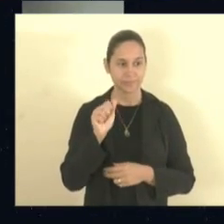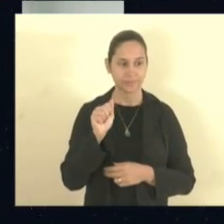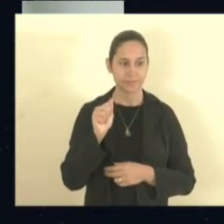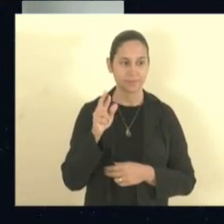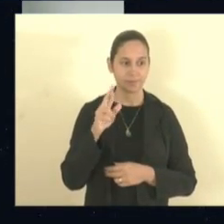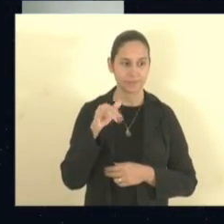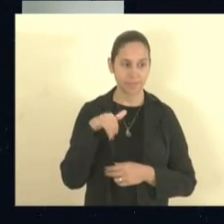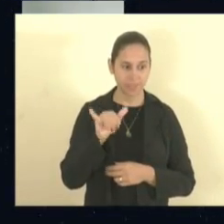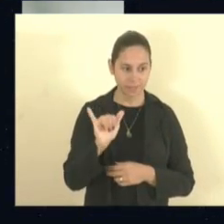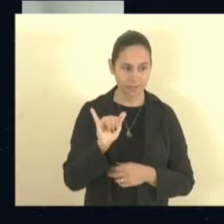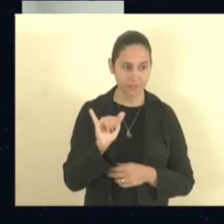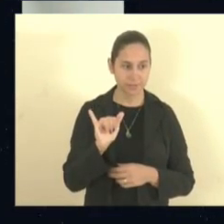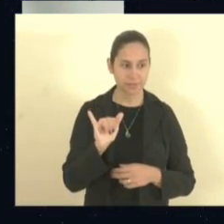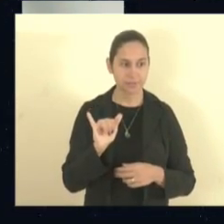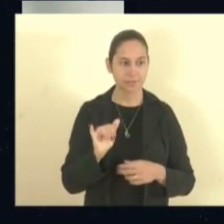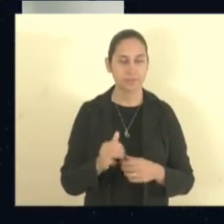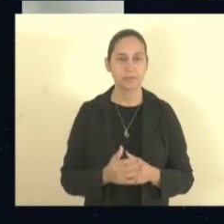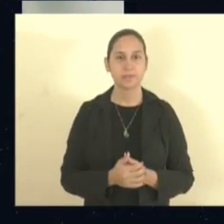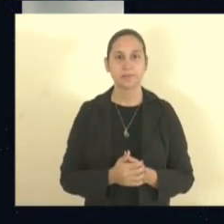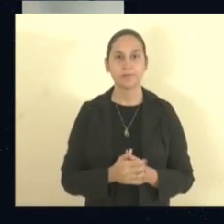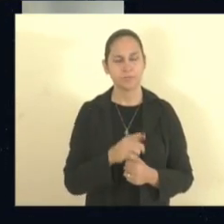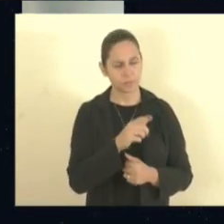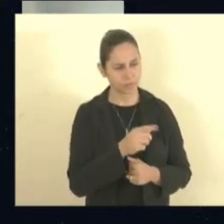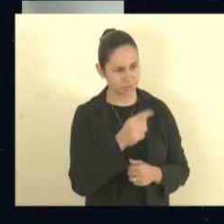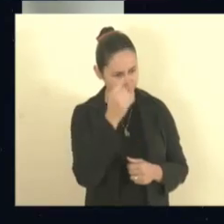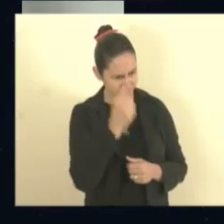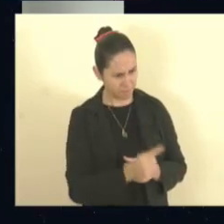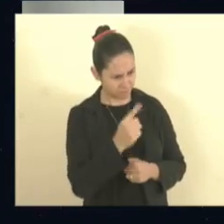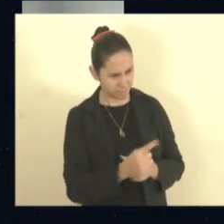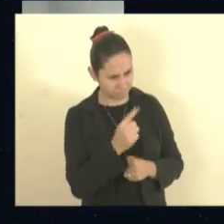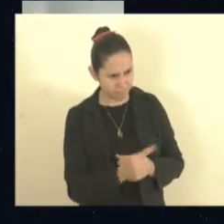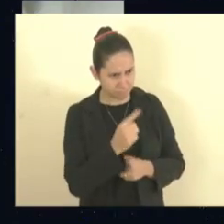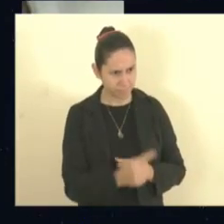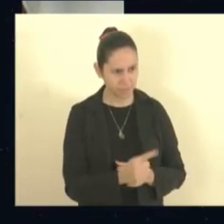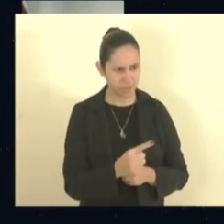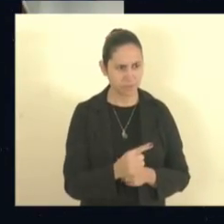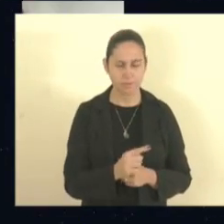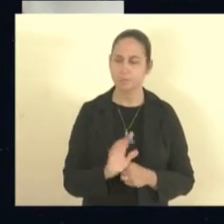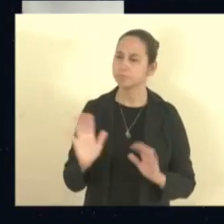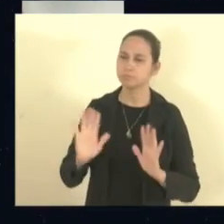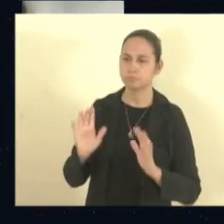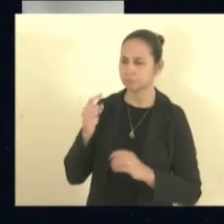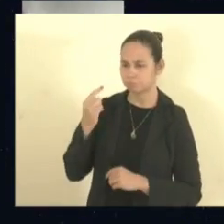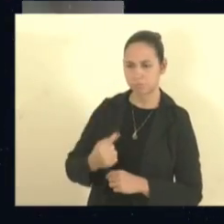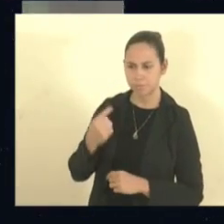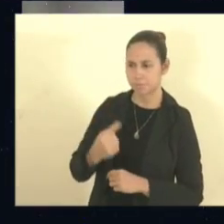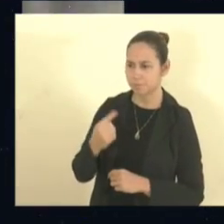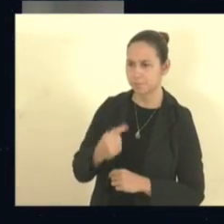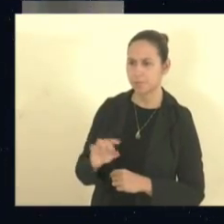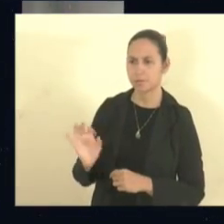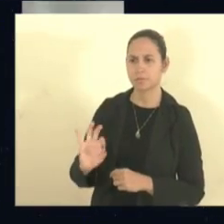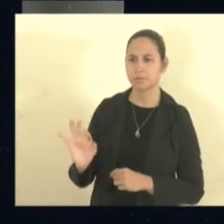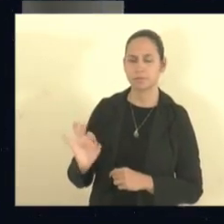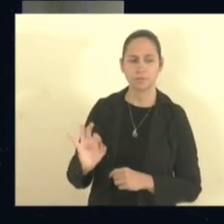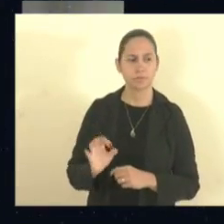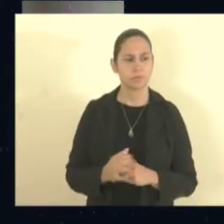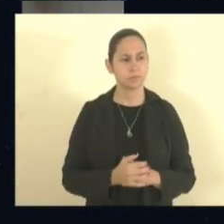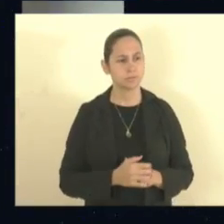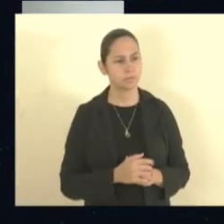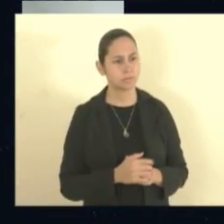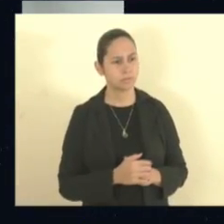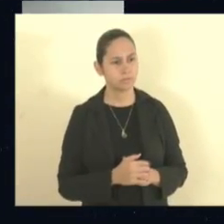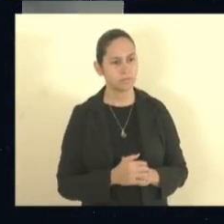Ah, ditador, né? Mas virando ditador na Assembleia. Não é ditador, não. Os deputados. Pô, defende, mas não puxa saco,